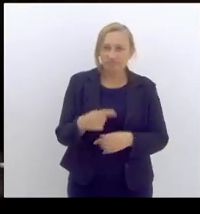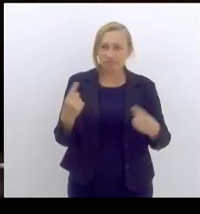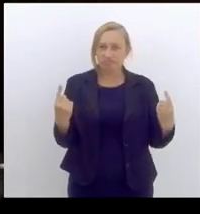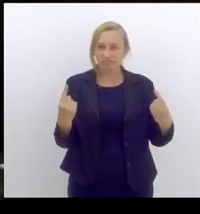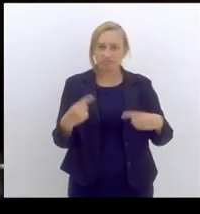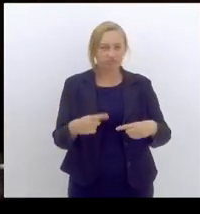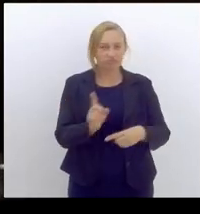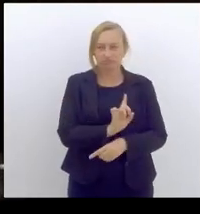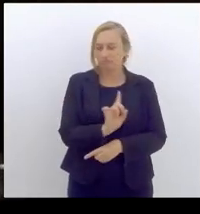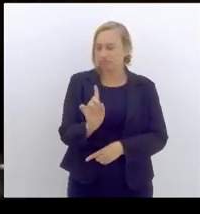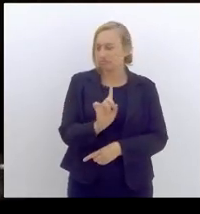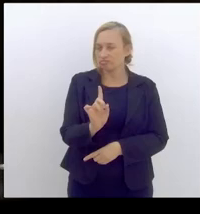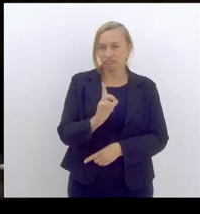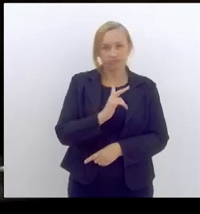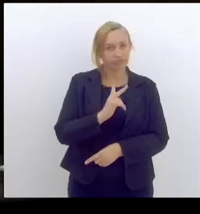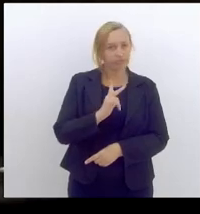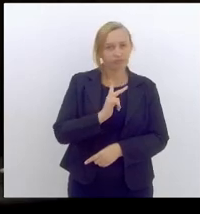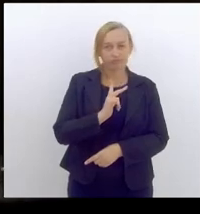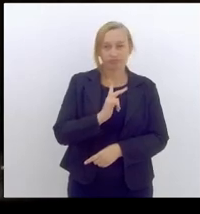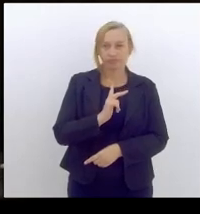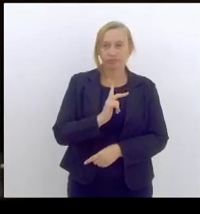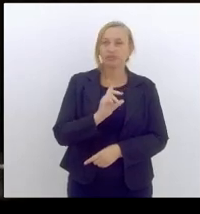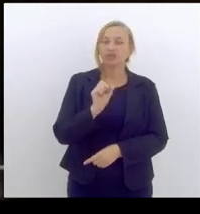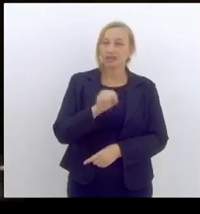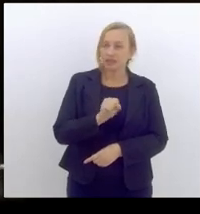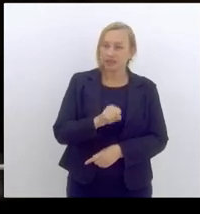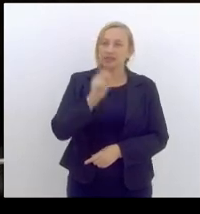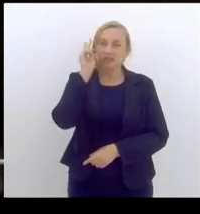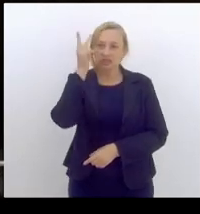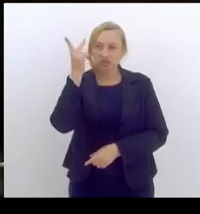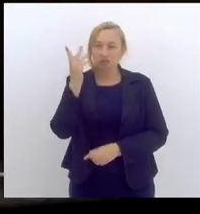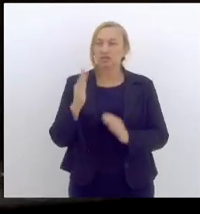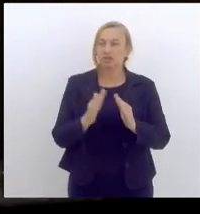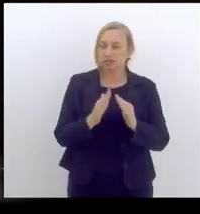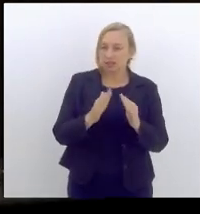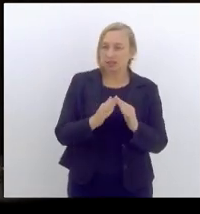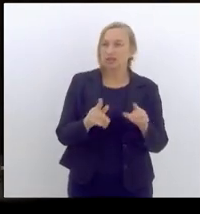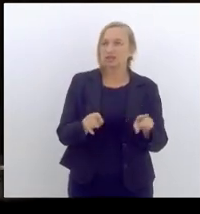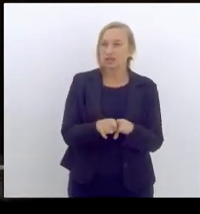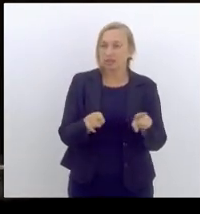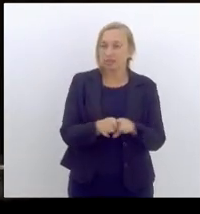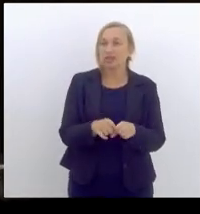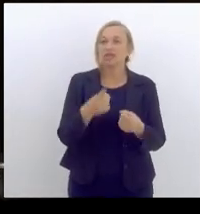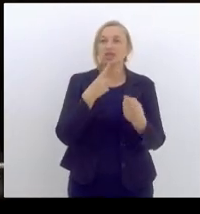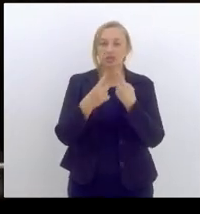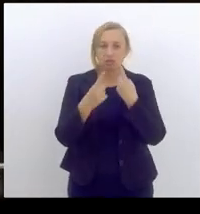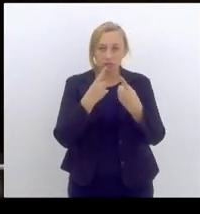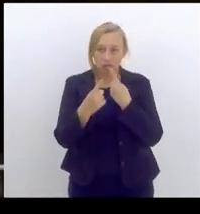porque não é pessoal. É histórico nessa casa, como é histórico o debate,